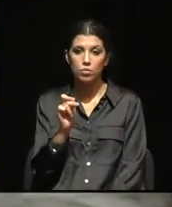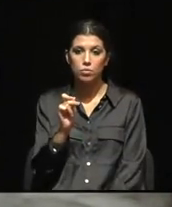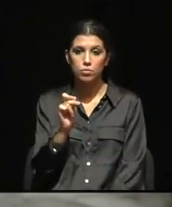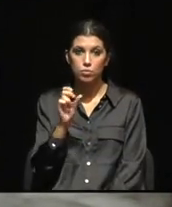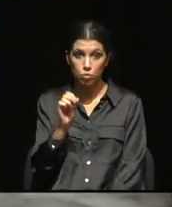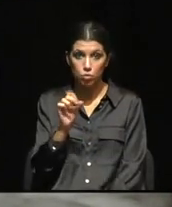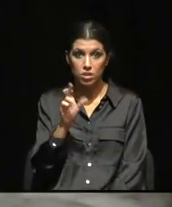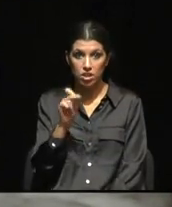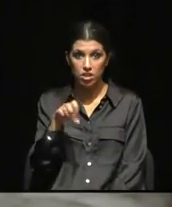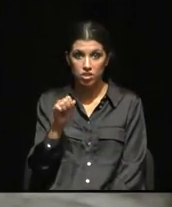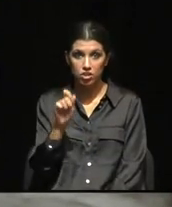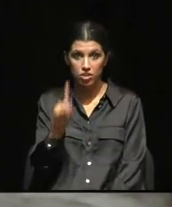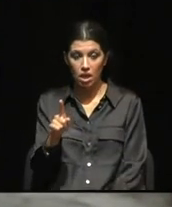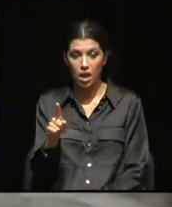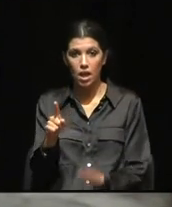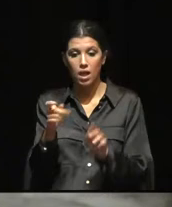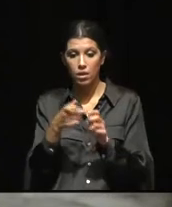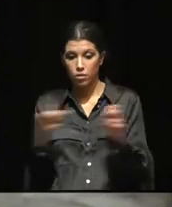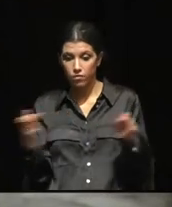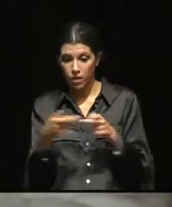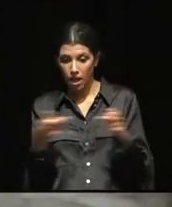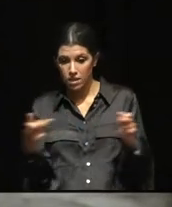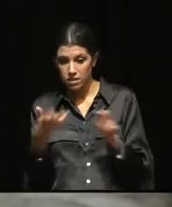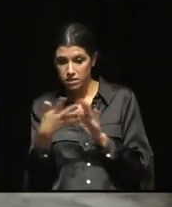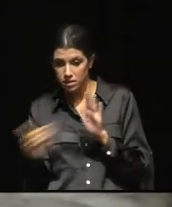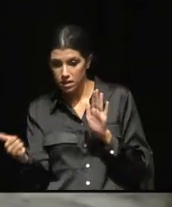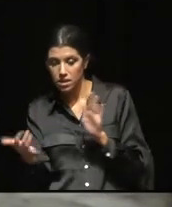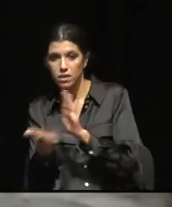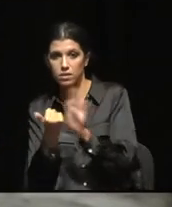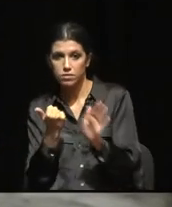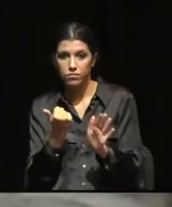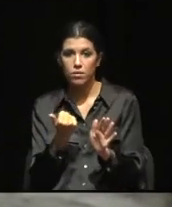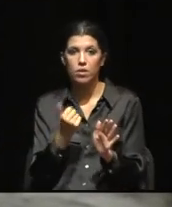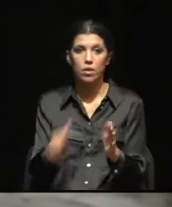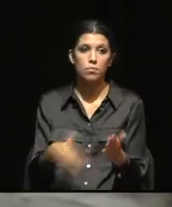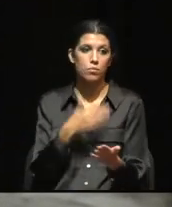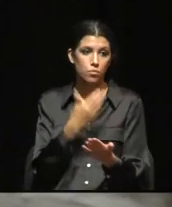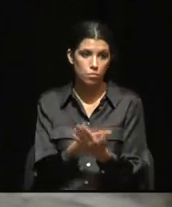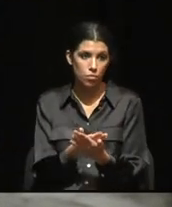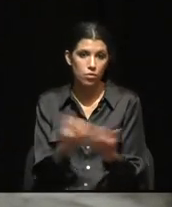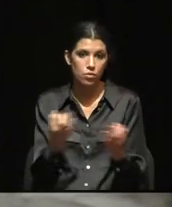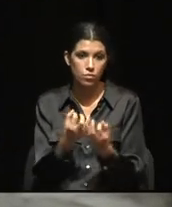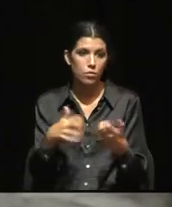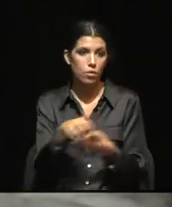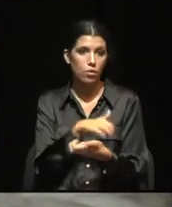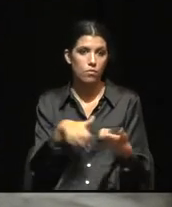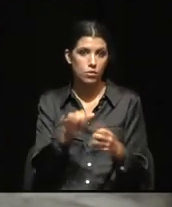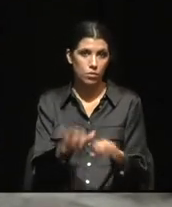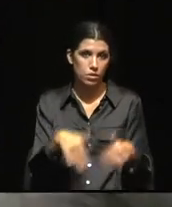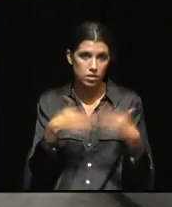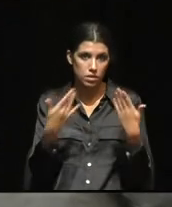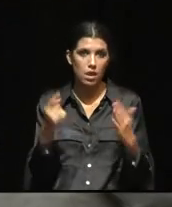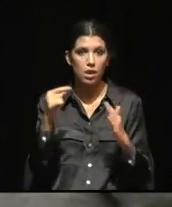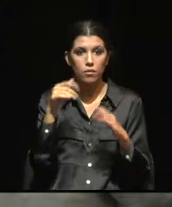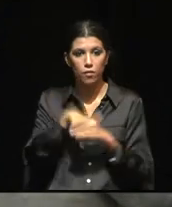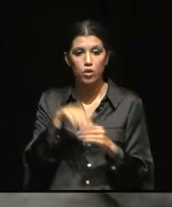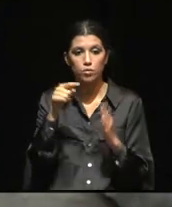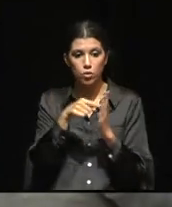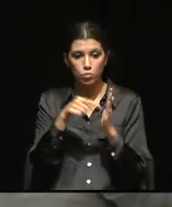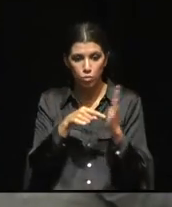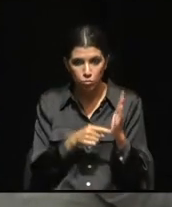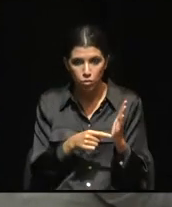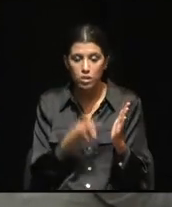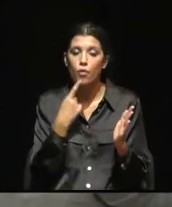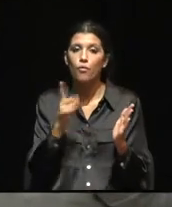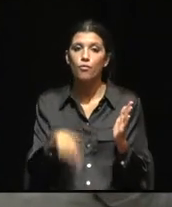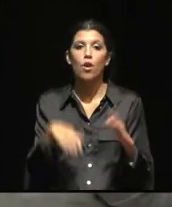tem um ponto final e o resto e o resto desaparece e agora e agora proponho uma vez que foi a confusão inicial do ponto por ponto que se volte a